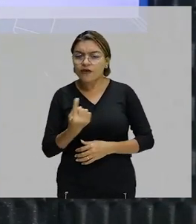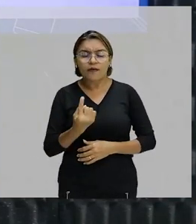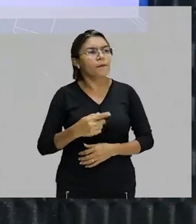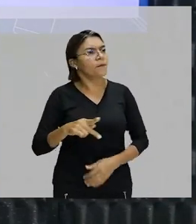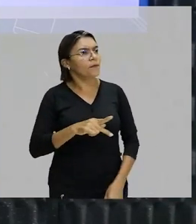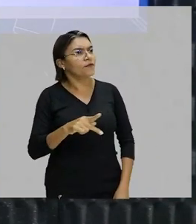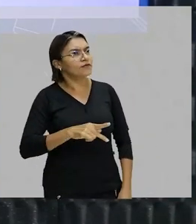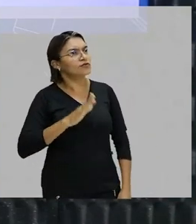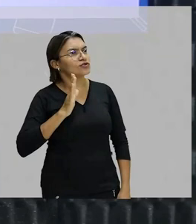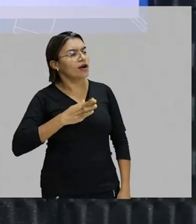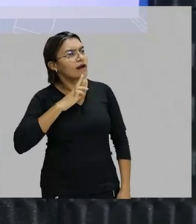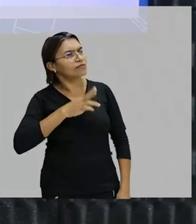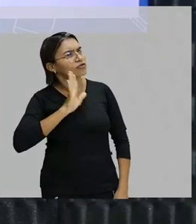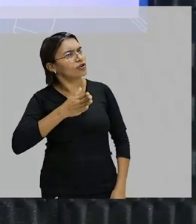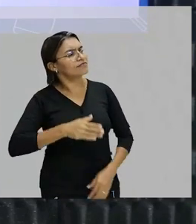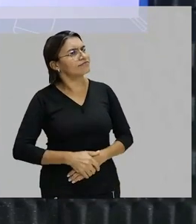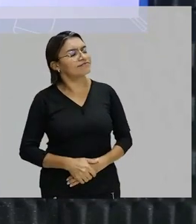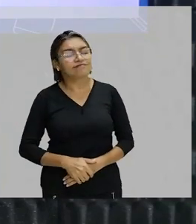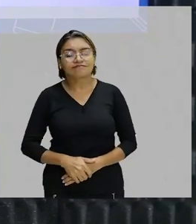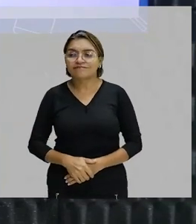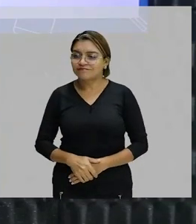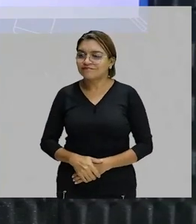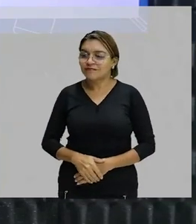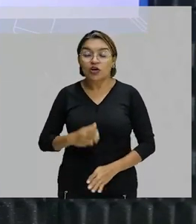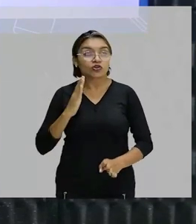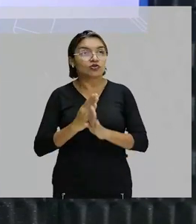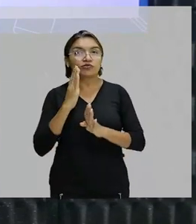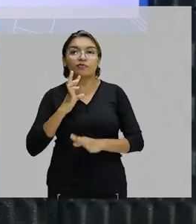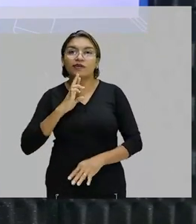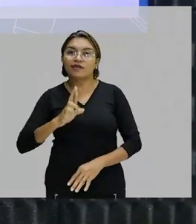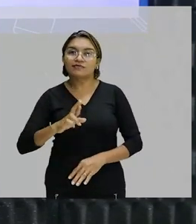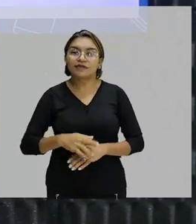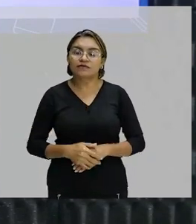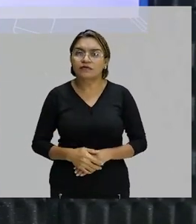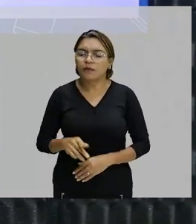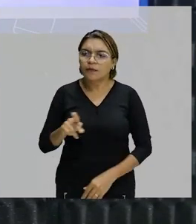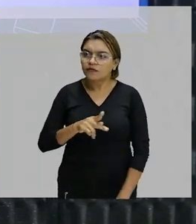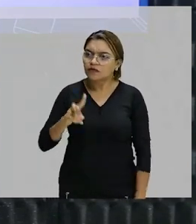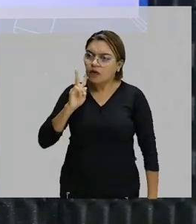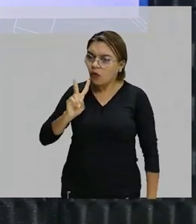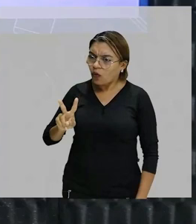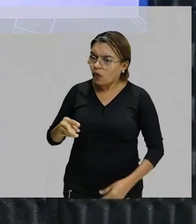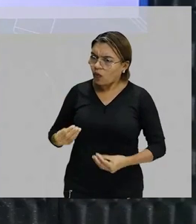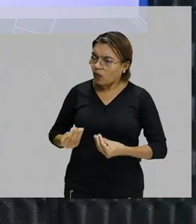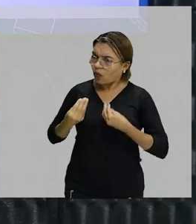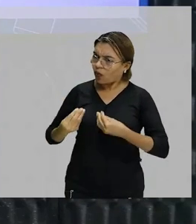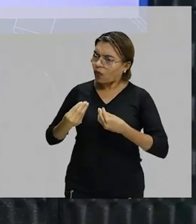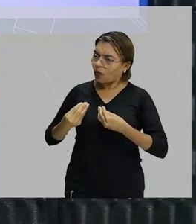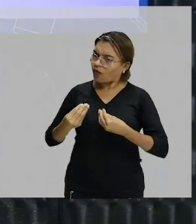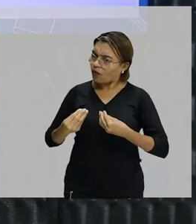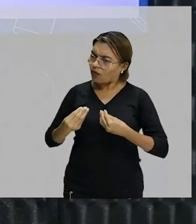Professor eu sei a resposta eu descobri o resultado E o professor olhou assim mas espera